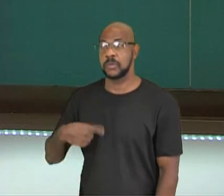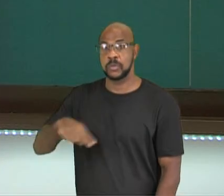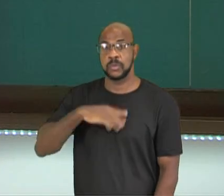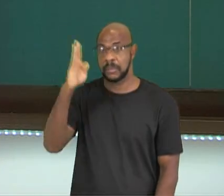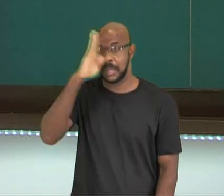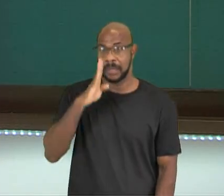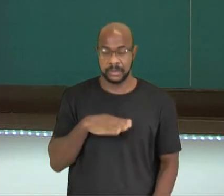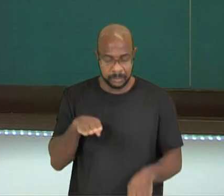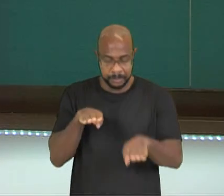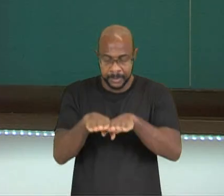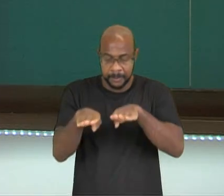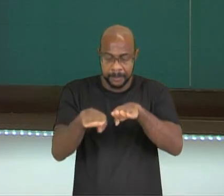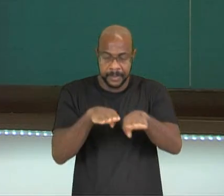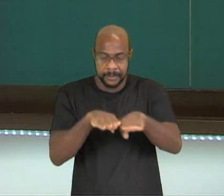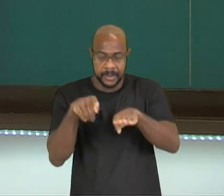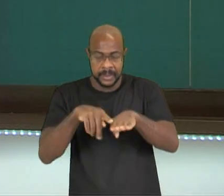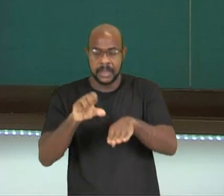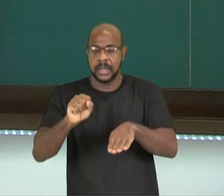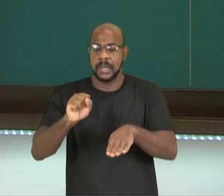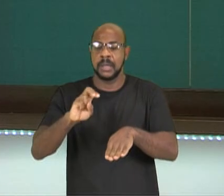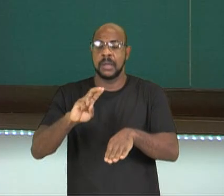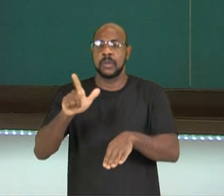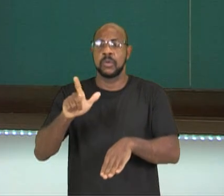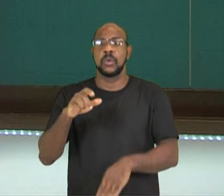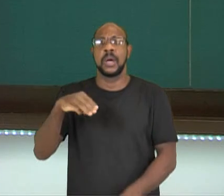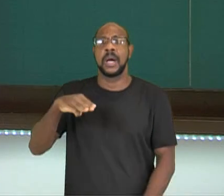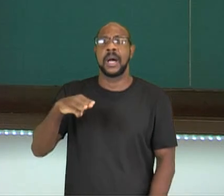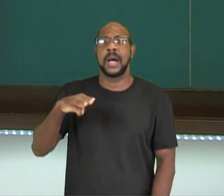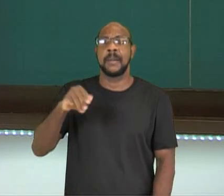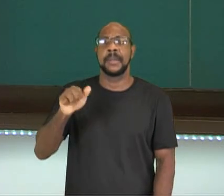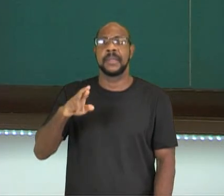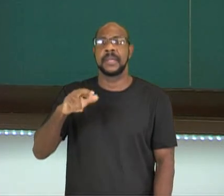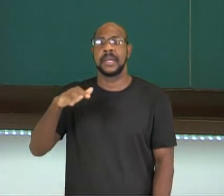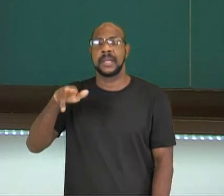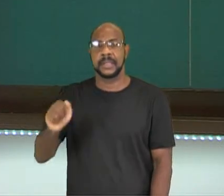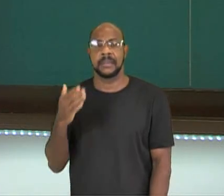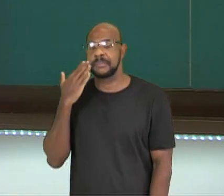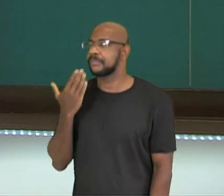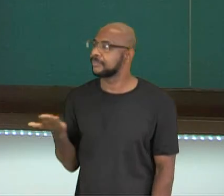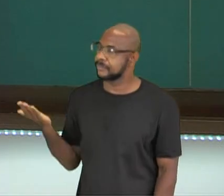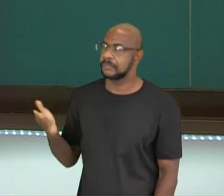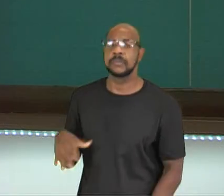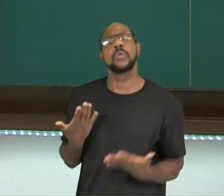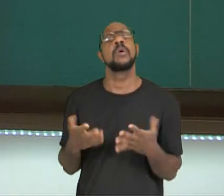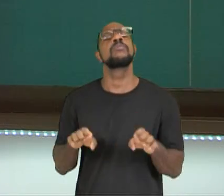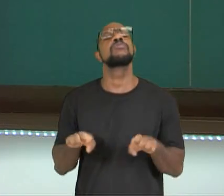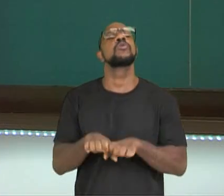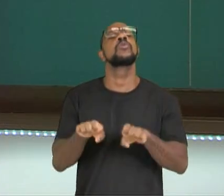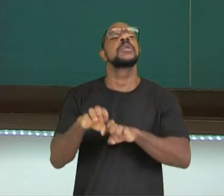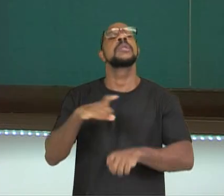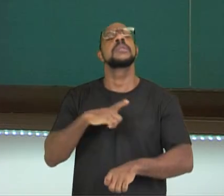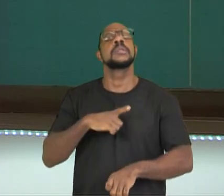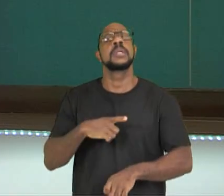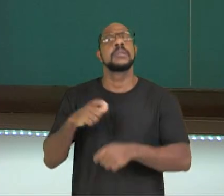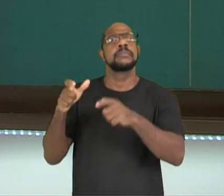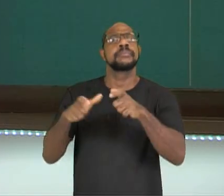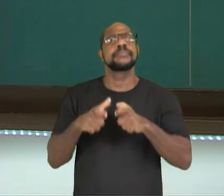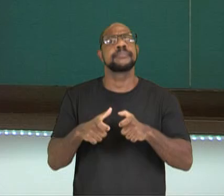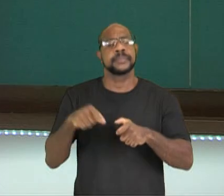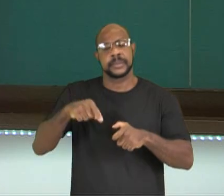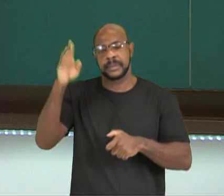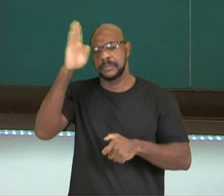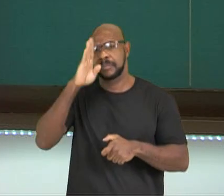tectônica sul-americana. Mas quais são as formas, então? Quais são as estruturas que existem no relevo